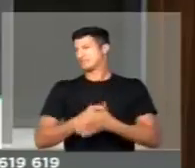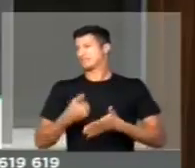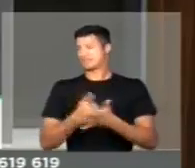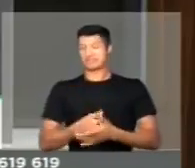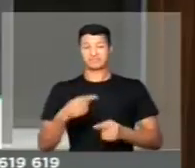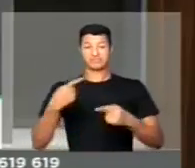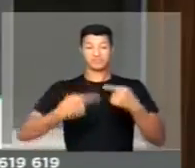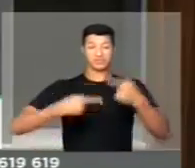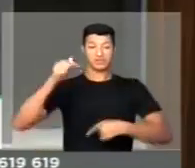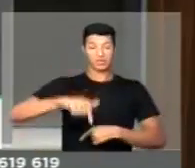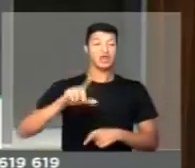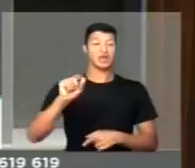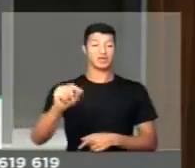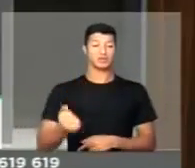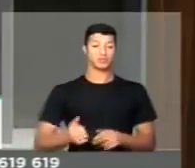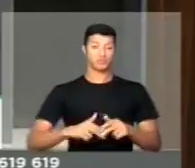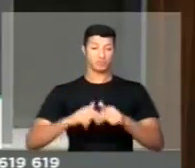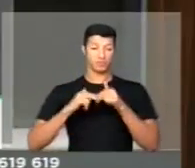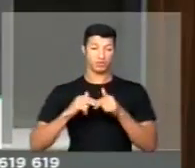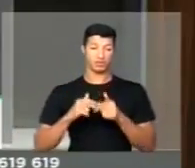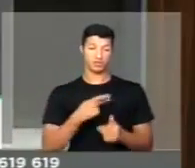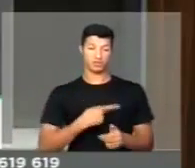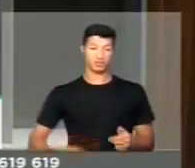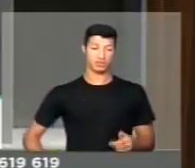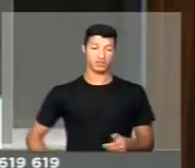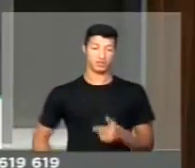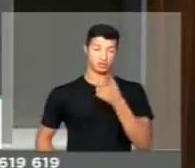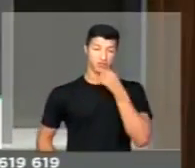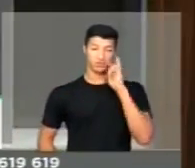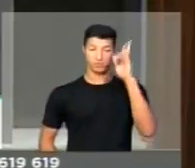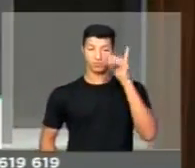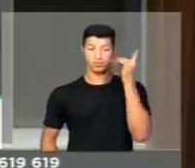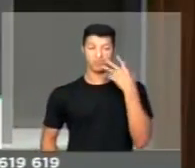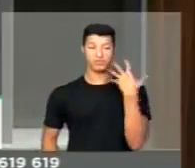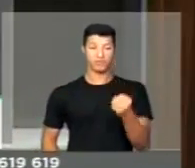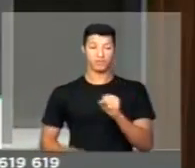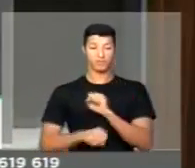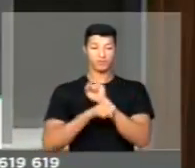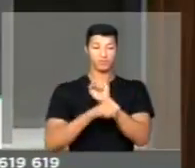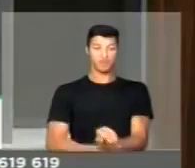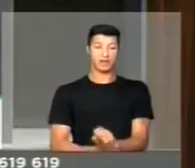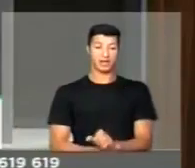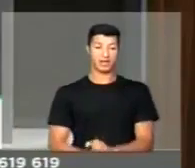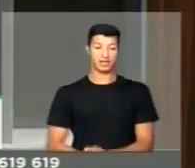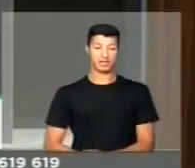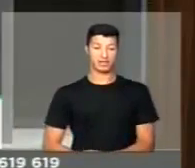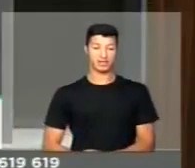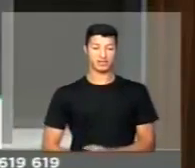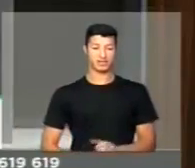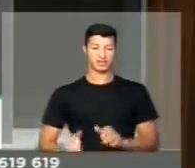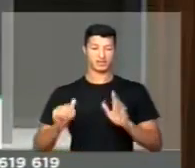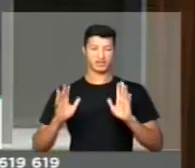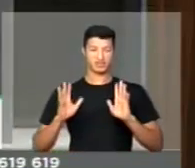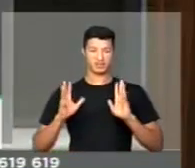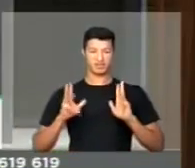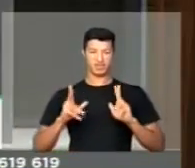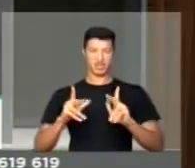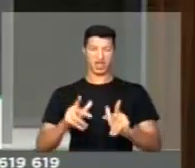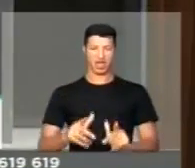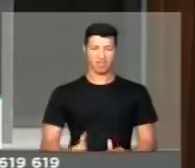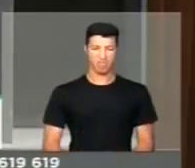é isso. Por isso, senhor presidente, senhores deputados, vamos parar com essa limpeza, com